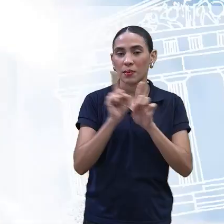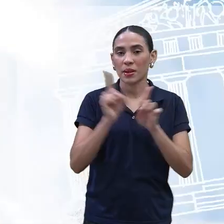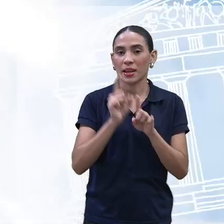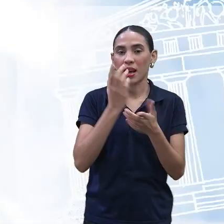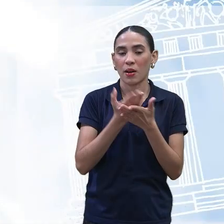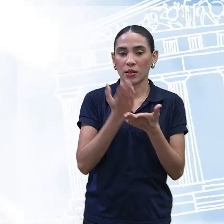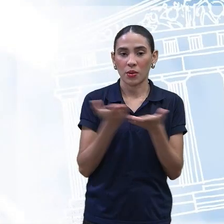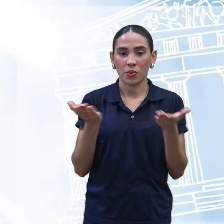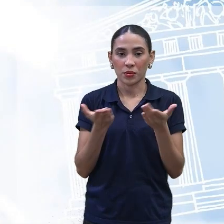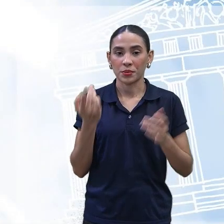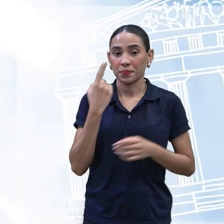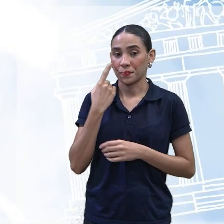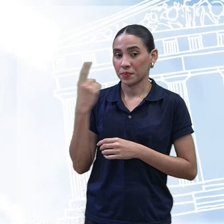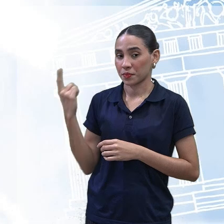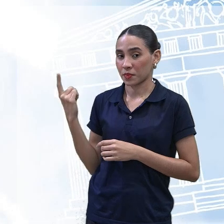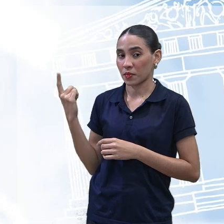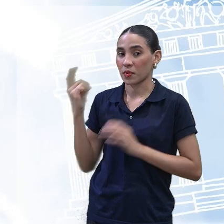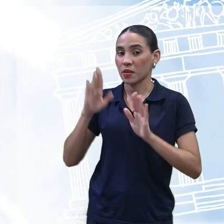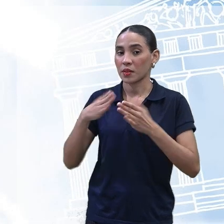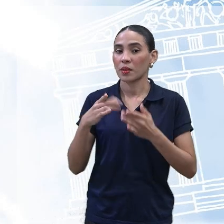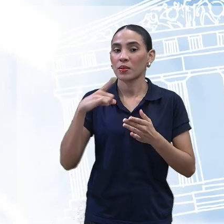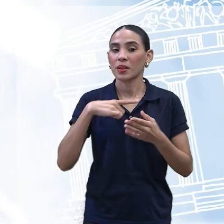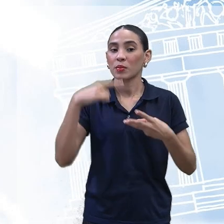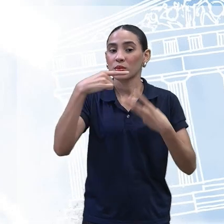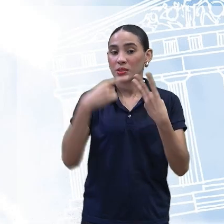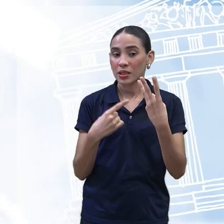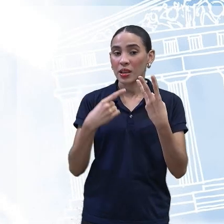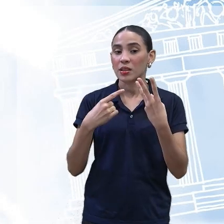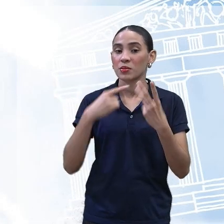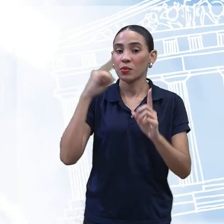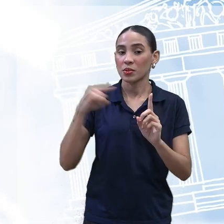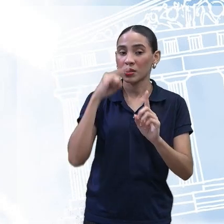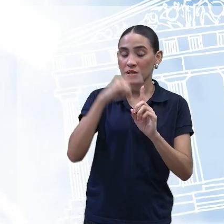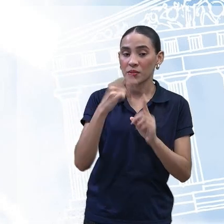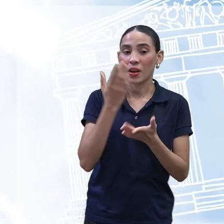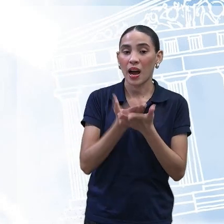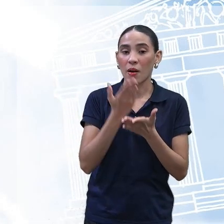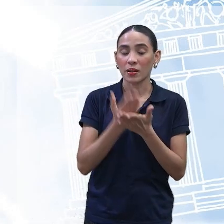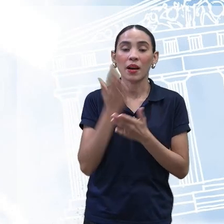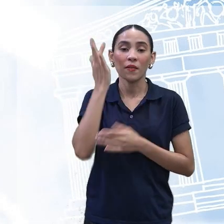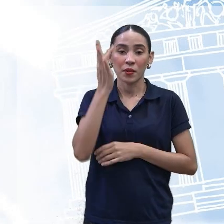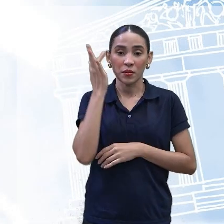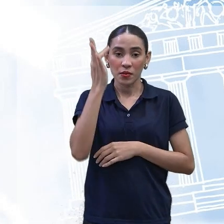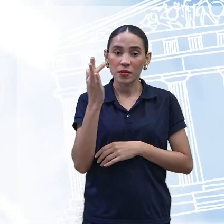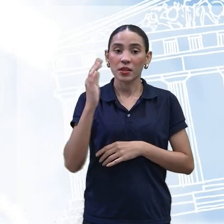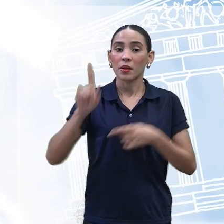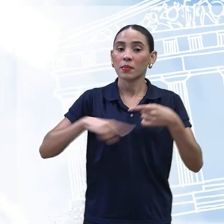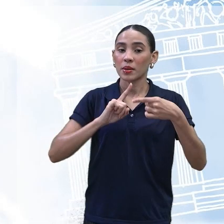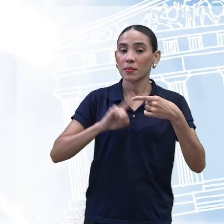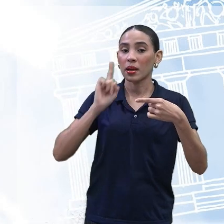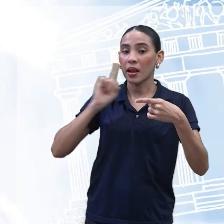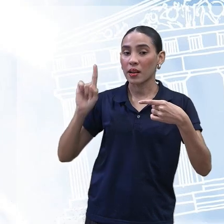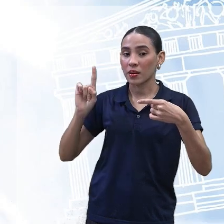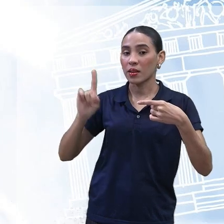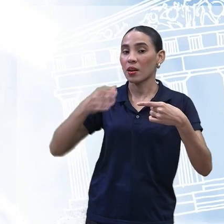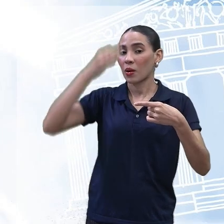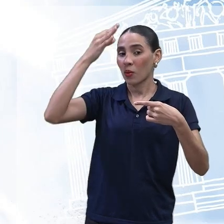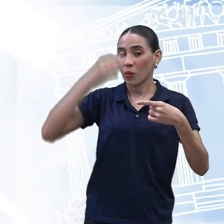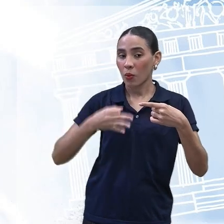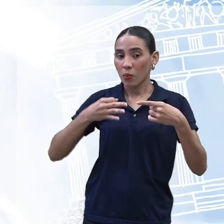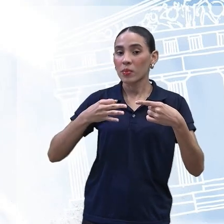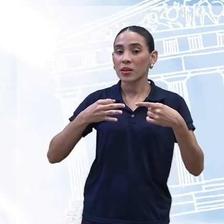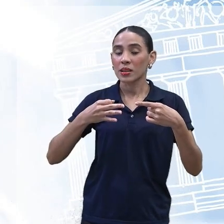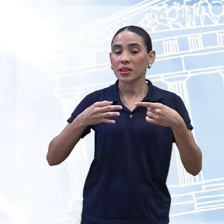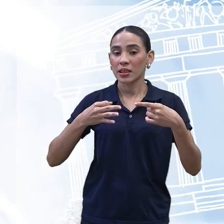aula? Vamos lá, olha só. Nós temos 3 objetivos aqui na nossa aula de filosofia. Primeiro,